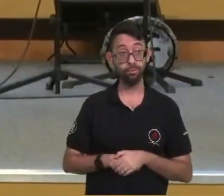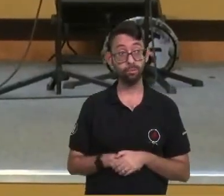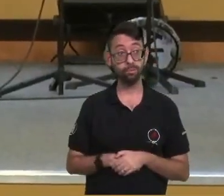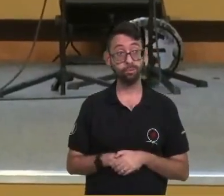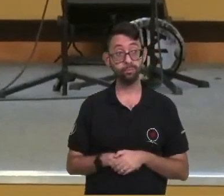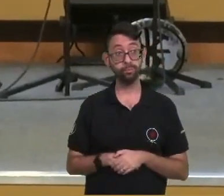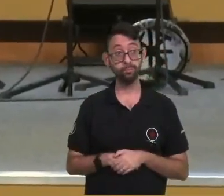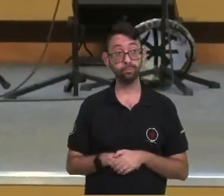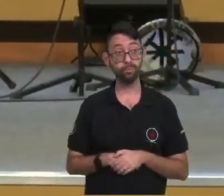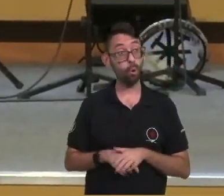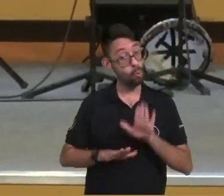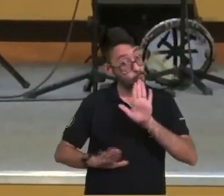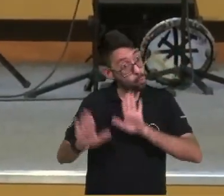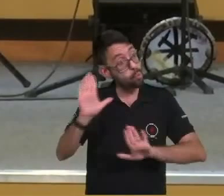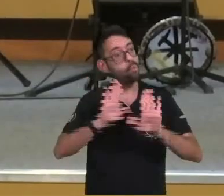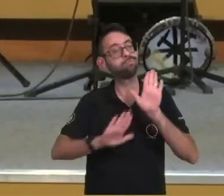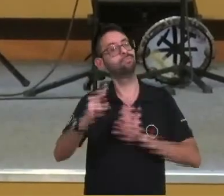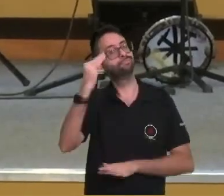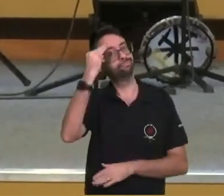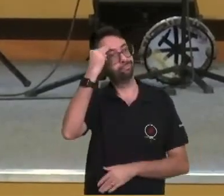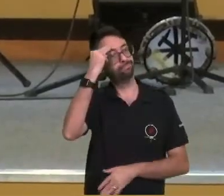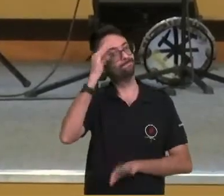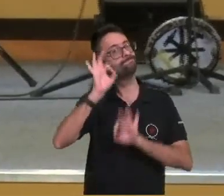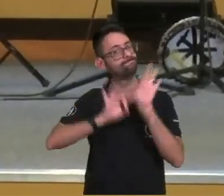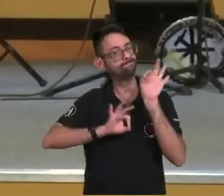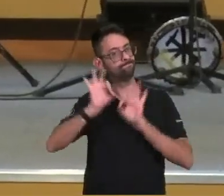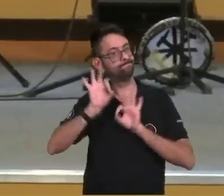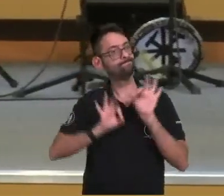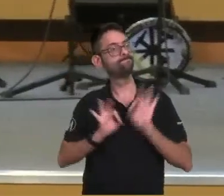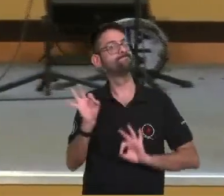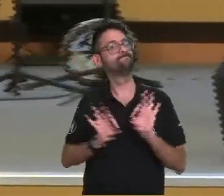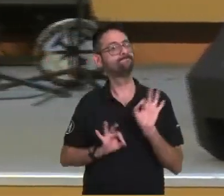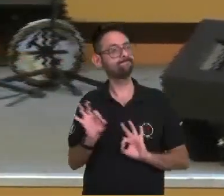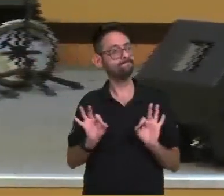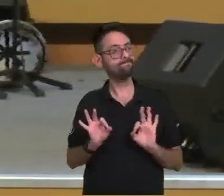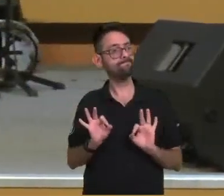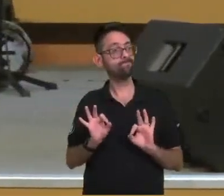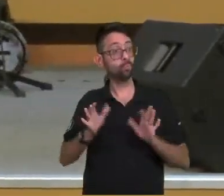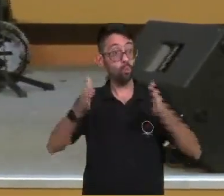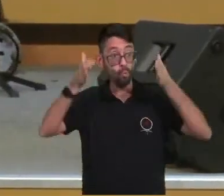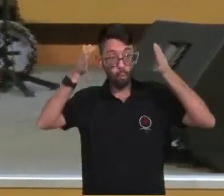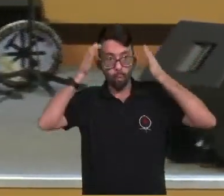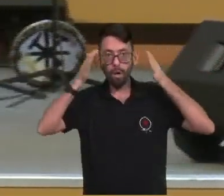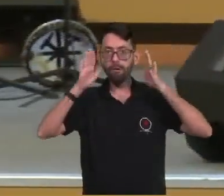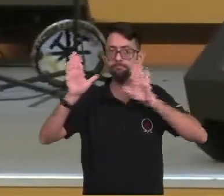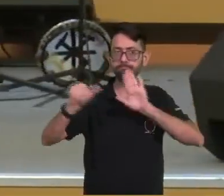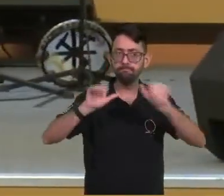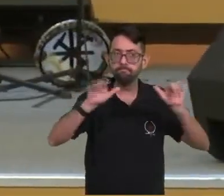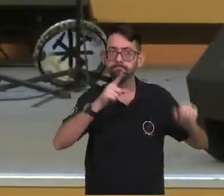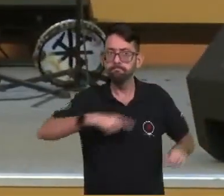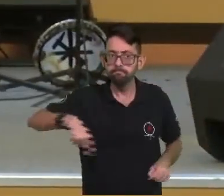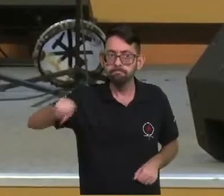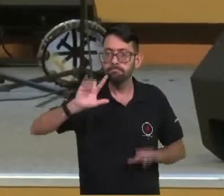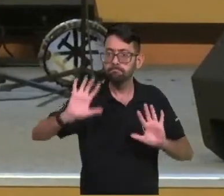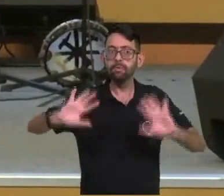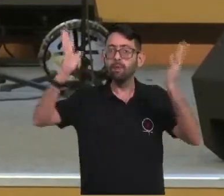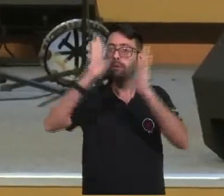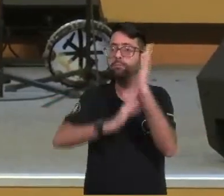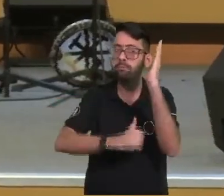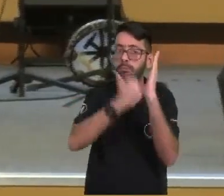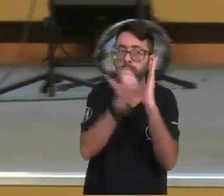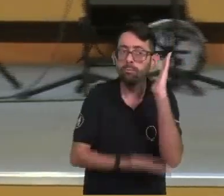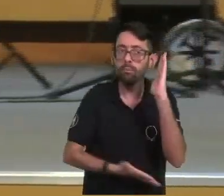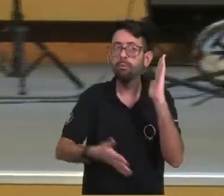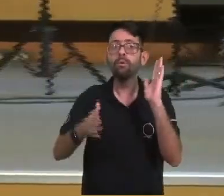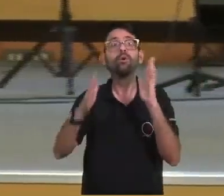Cuidado com o que você está fazendo com a sua mente. Ele chama o povo e diz, vamos celebrar a Páscoa. Para quê? Para dizer para todo mundo. E lembrar todo